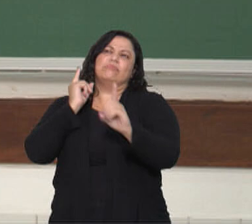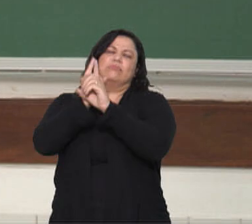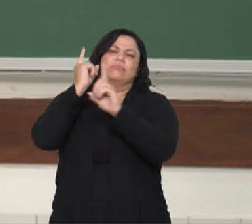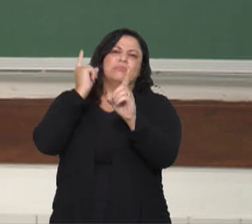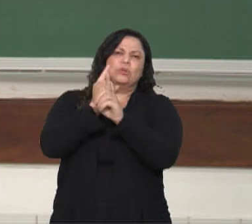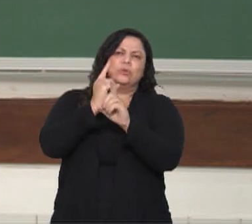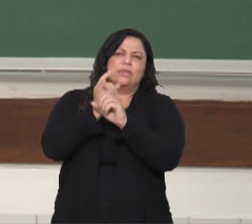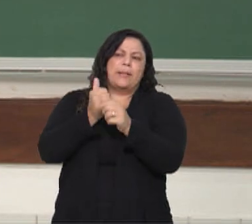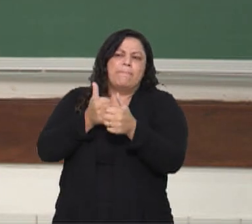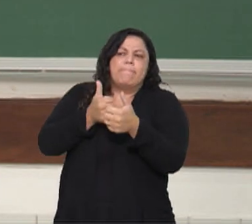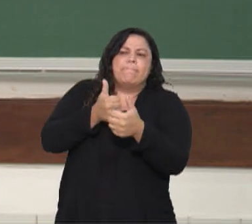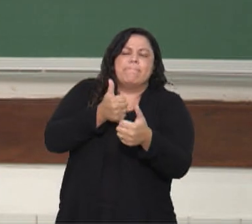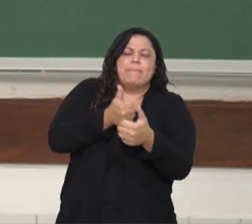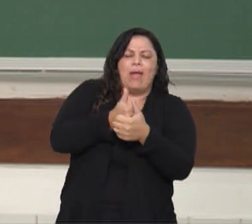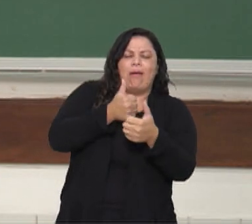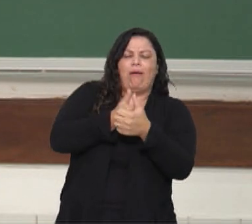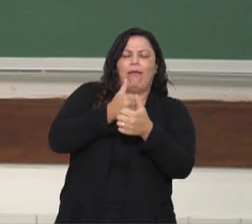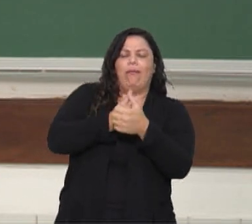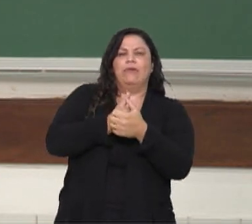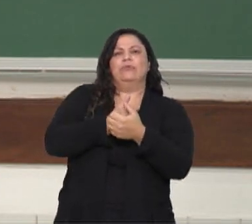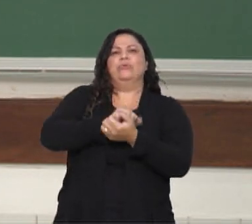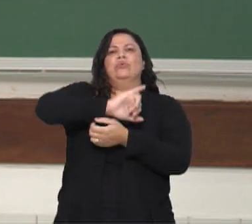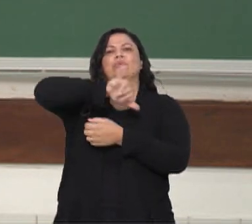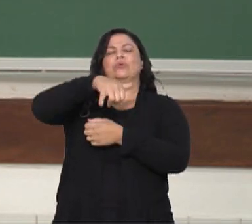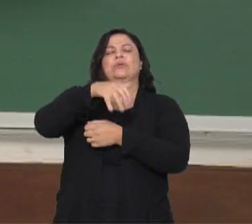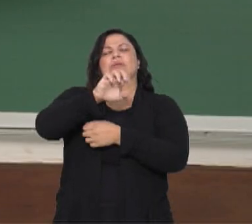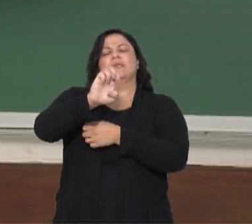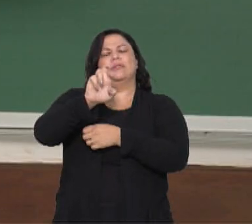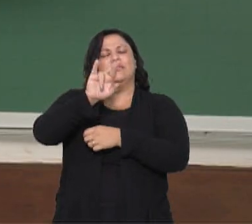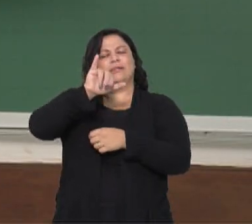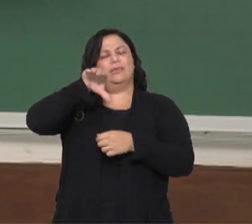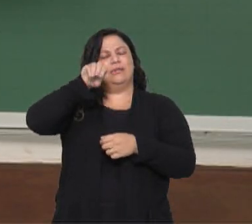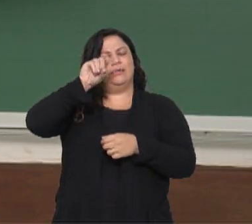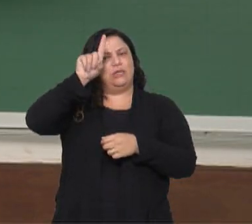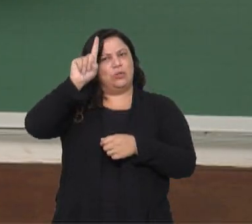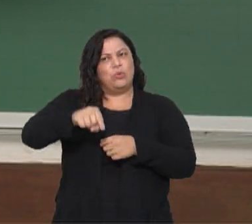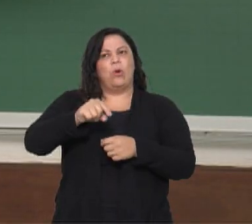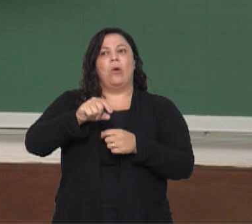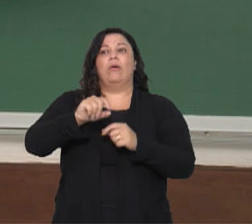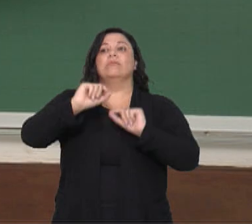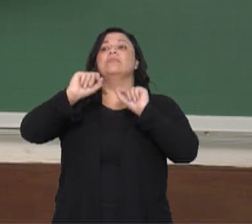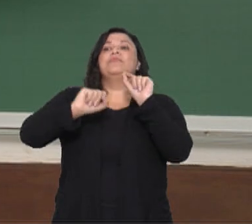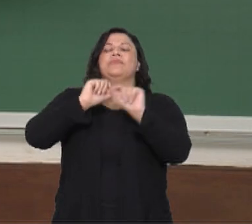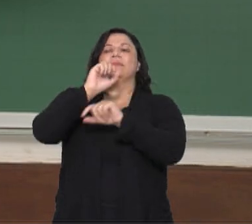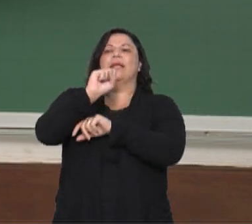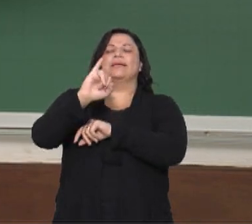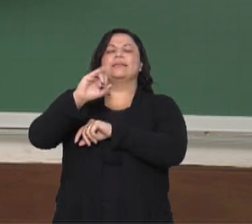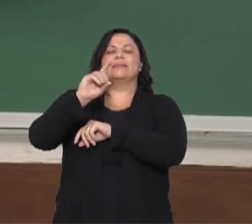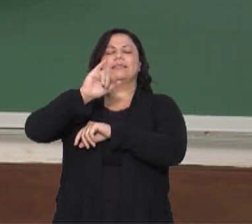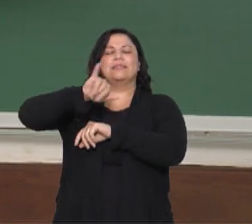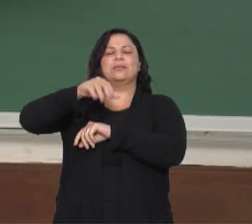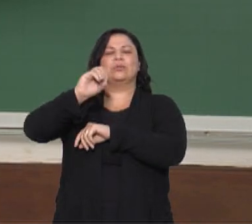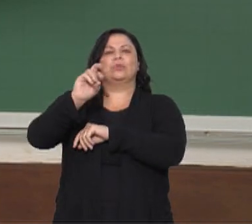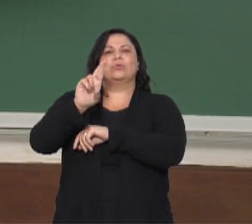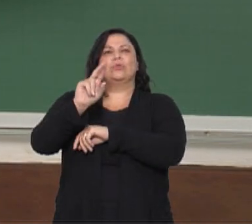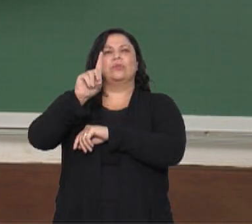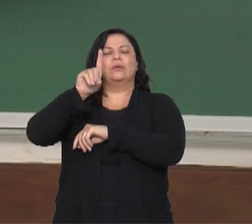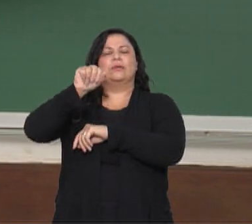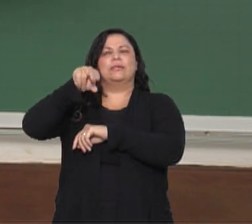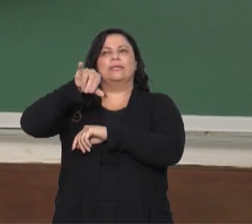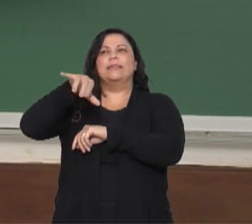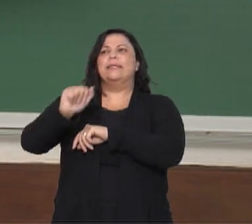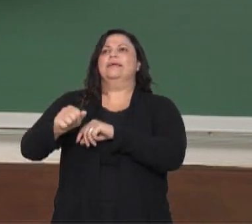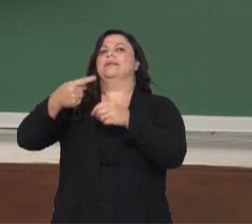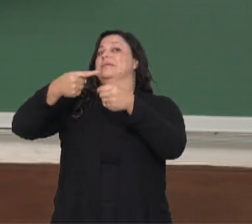ele coloca ali entre 10 mil anos antes de Cristo. E o que ele coloca apenas com grande certeza é, tudo pode mudar na